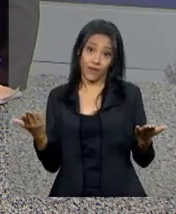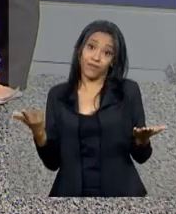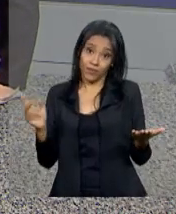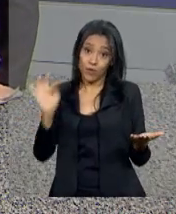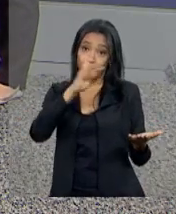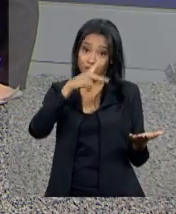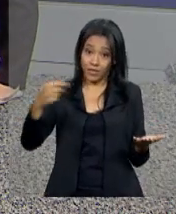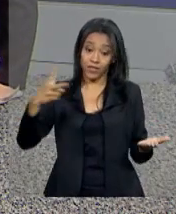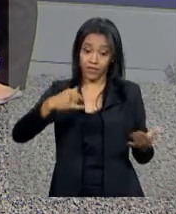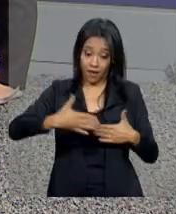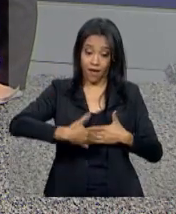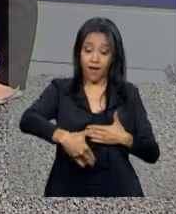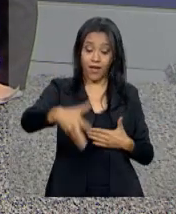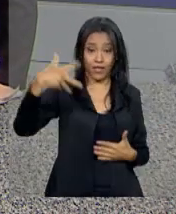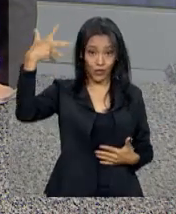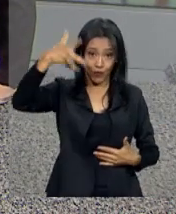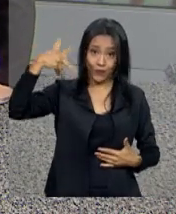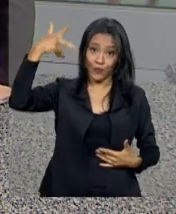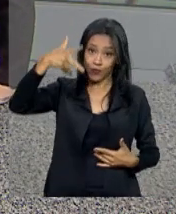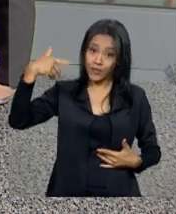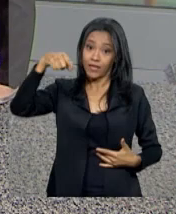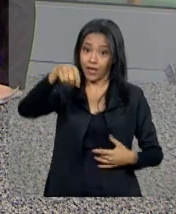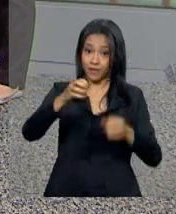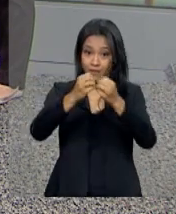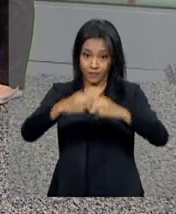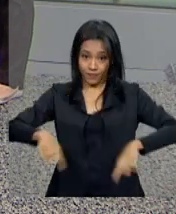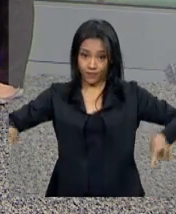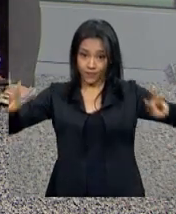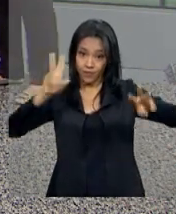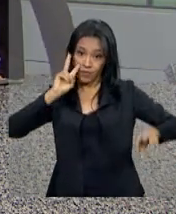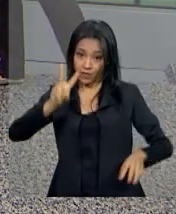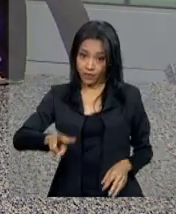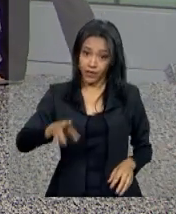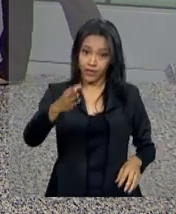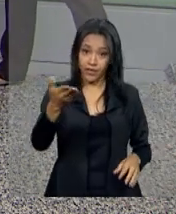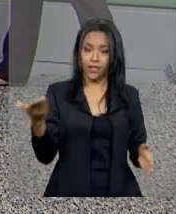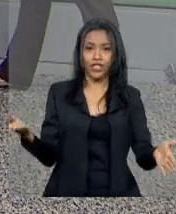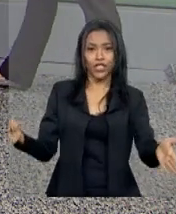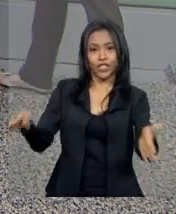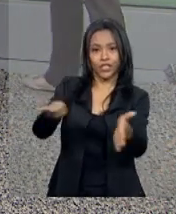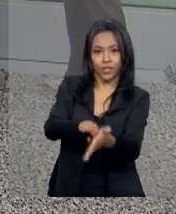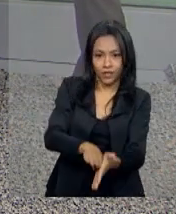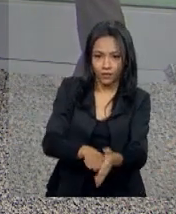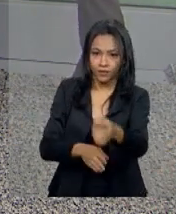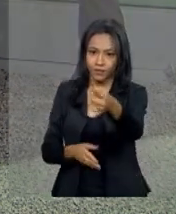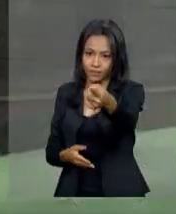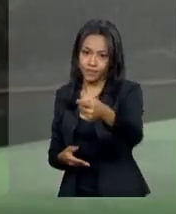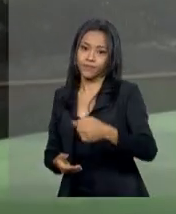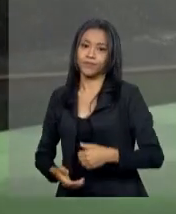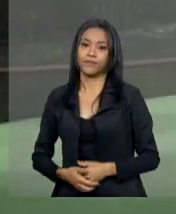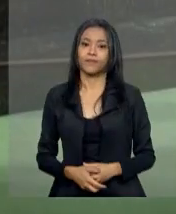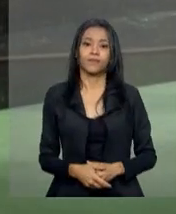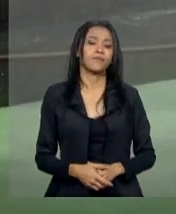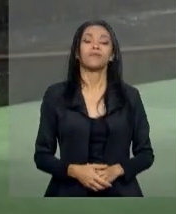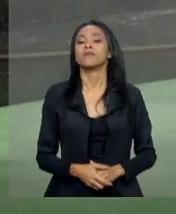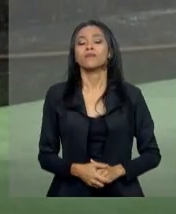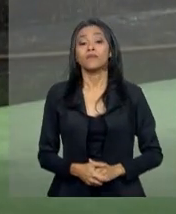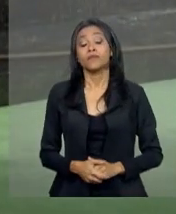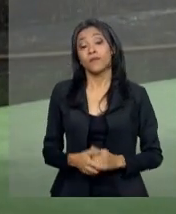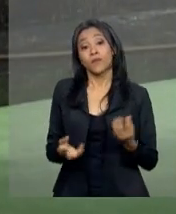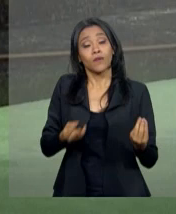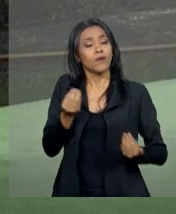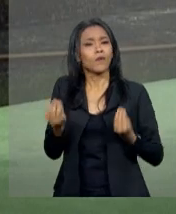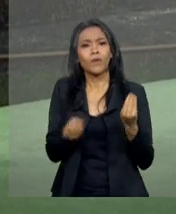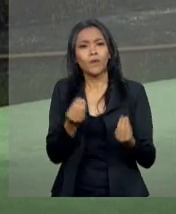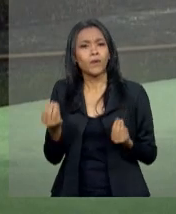tem vai discursar neste momento na assembléia geral da onu vamos acompanhar ele está chegando aí paulo a saber como é que se